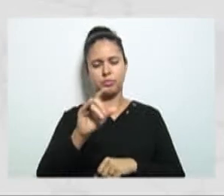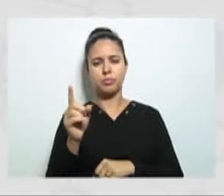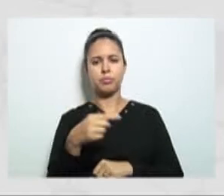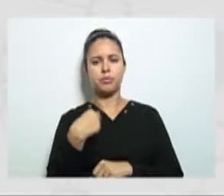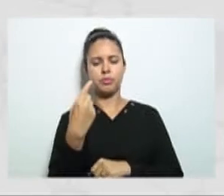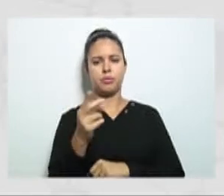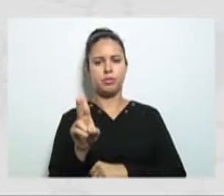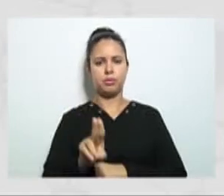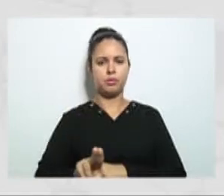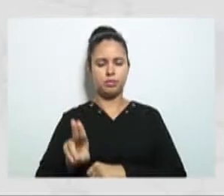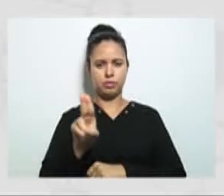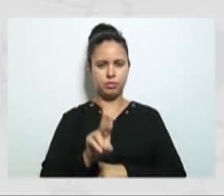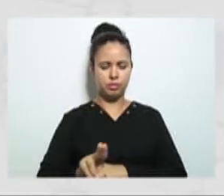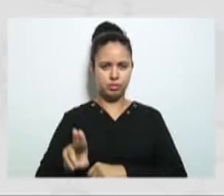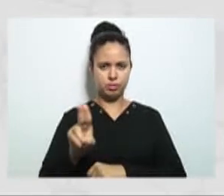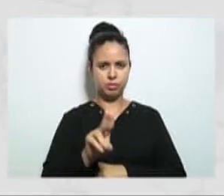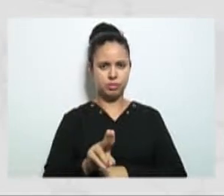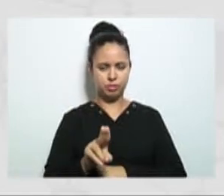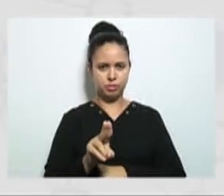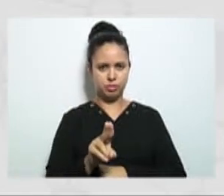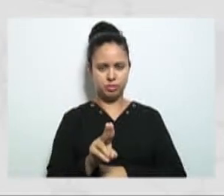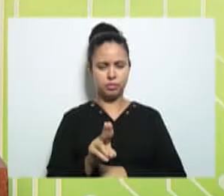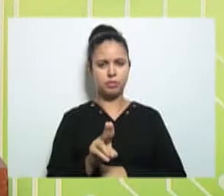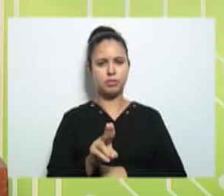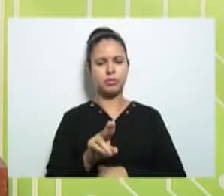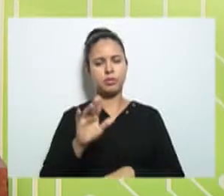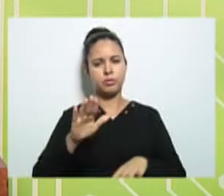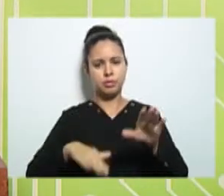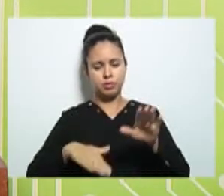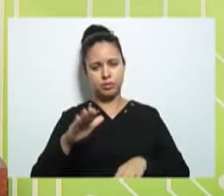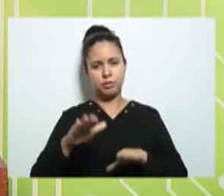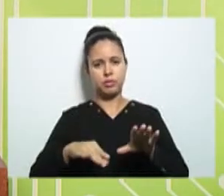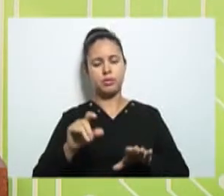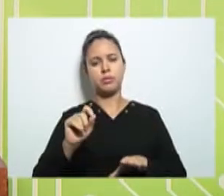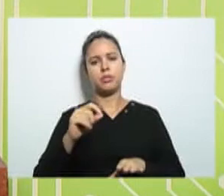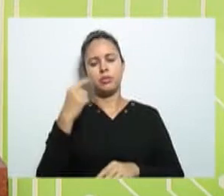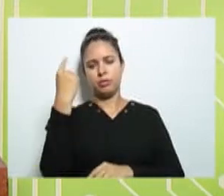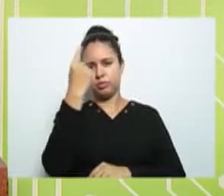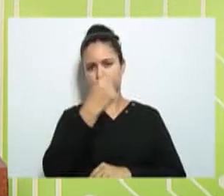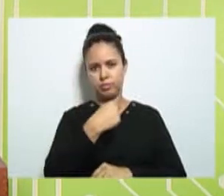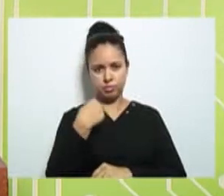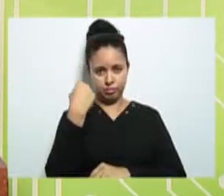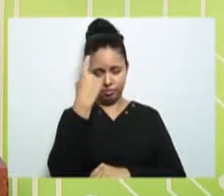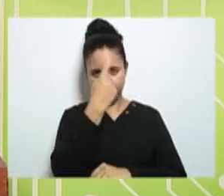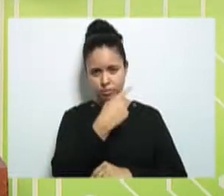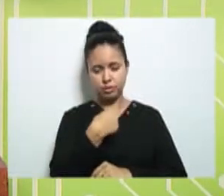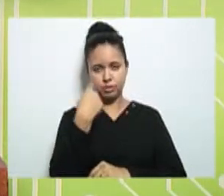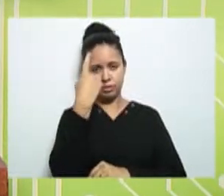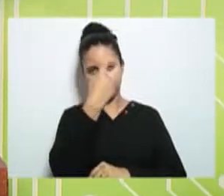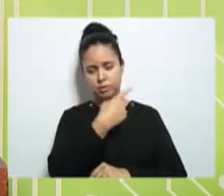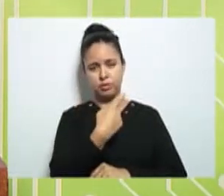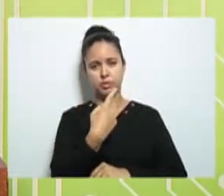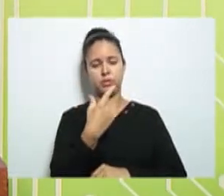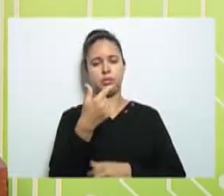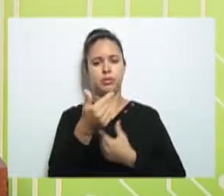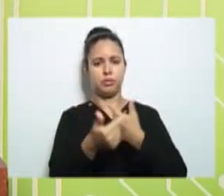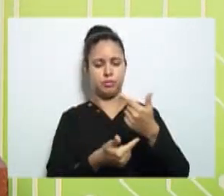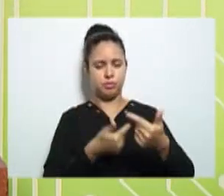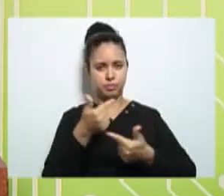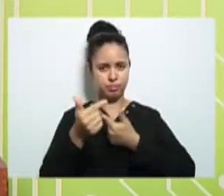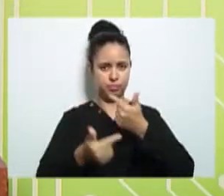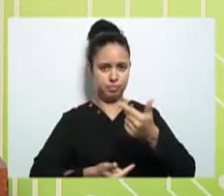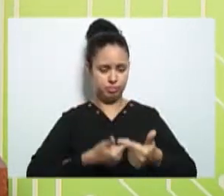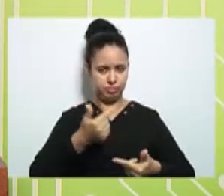usuários, peoplewares, né, passamos aí às vezes mais de 20 horas, não, 20 é exagero, né? Mas tem gente que passa mais,